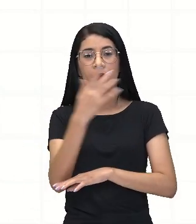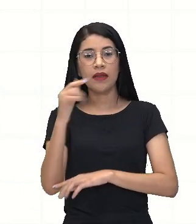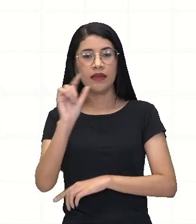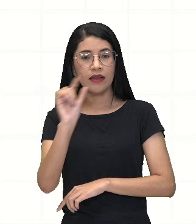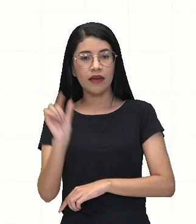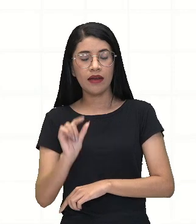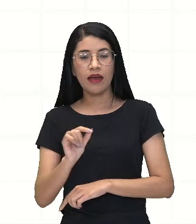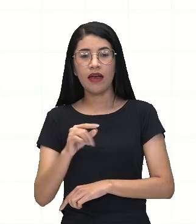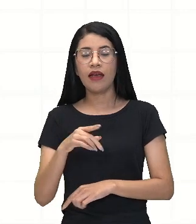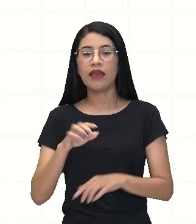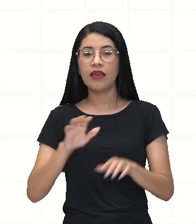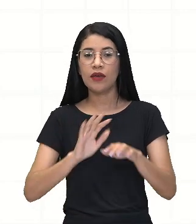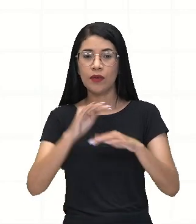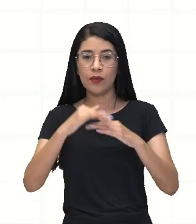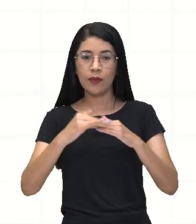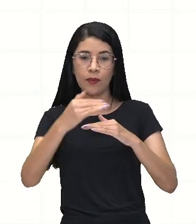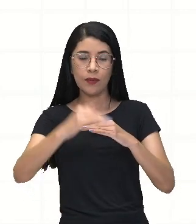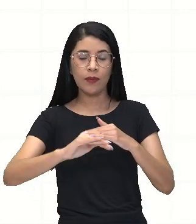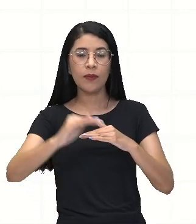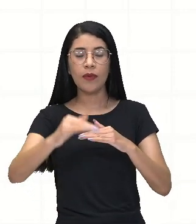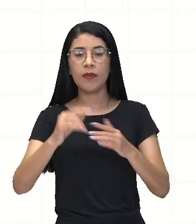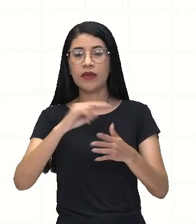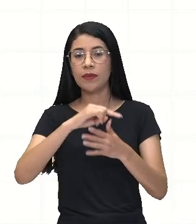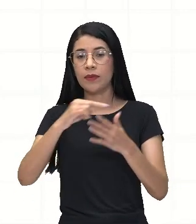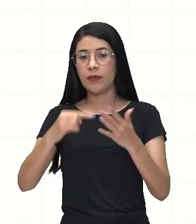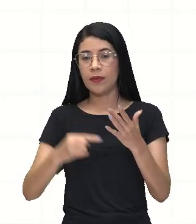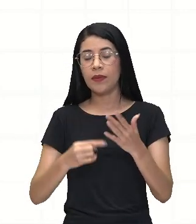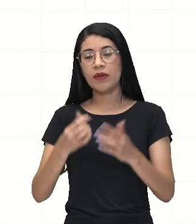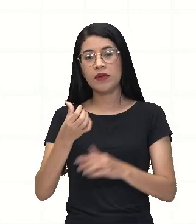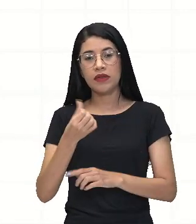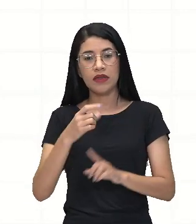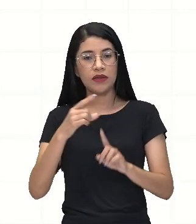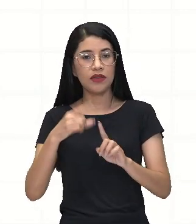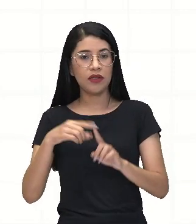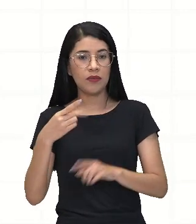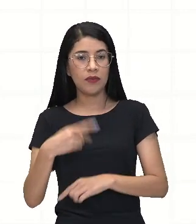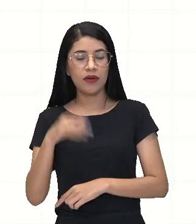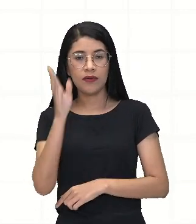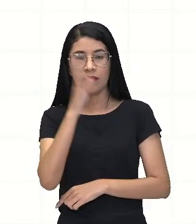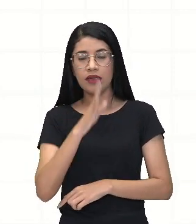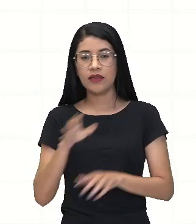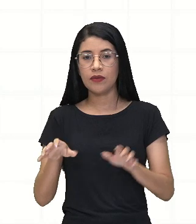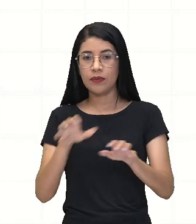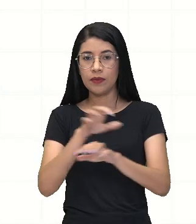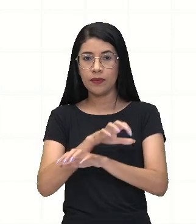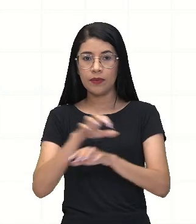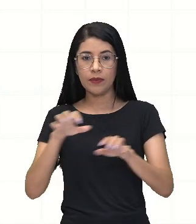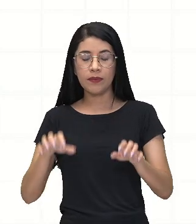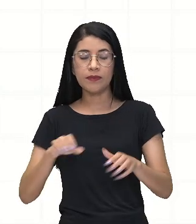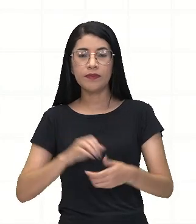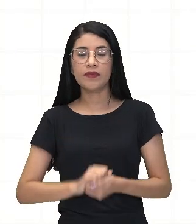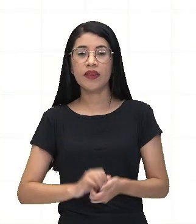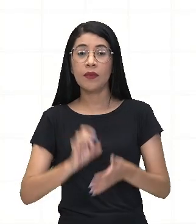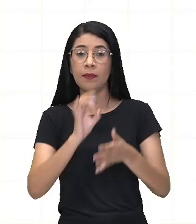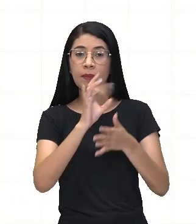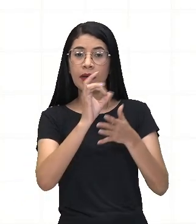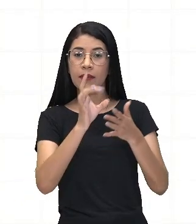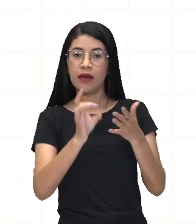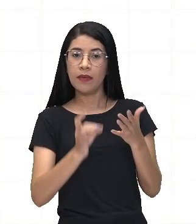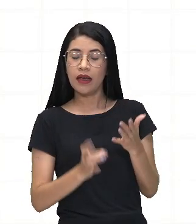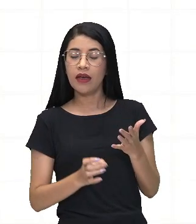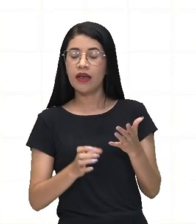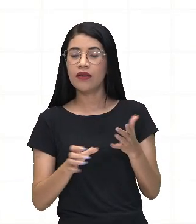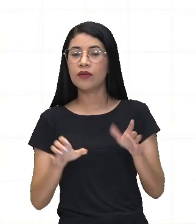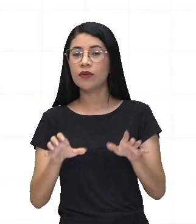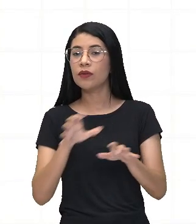né? Esses são os nossos biomas aqui do território brasileiro. Então, cada um desses